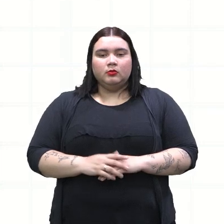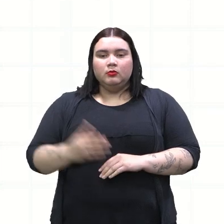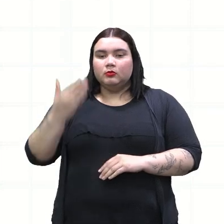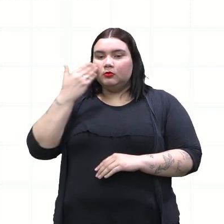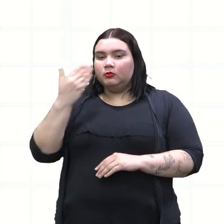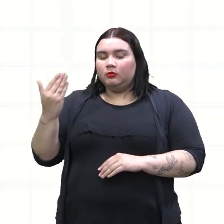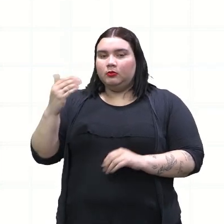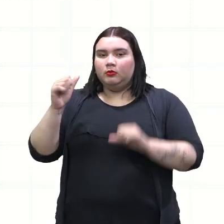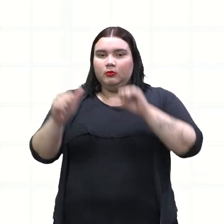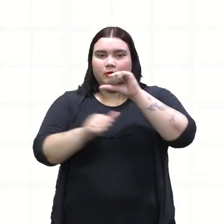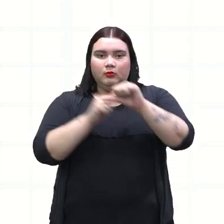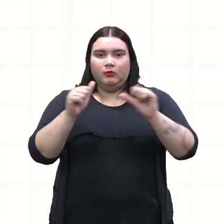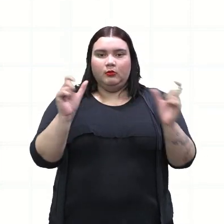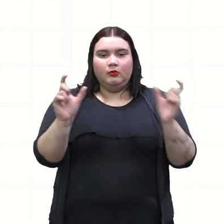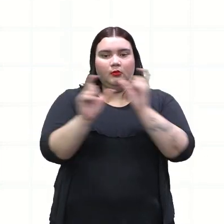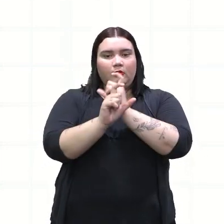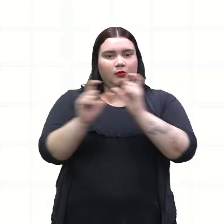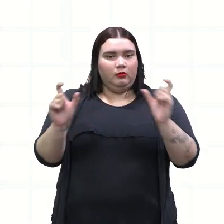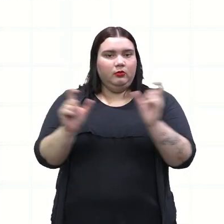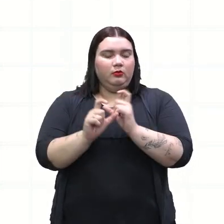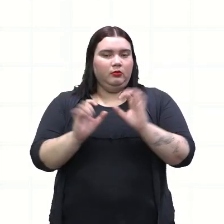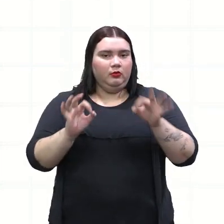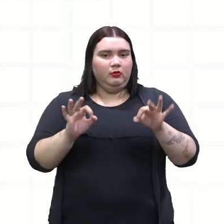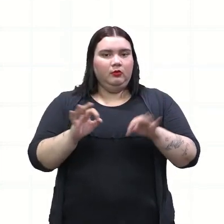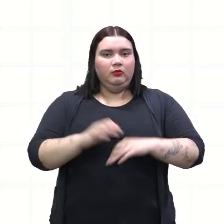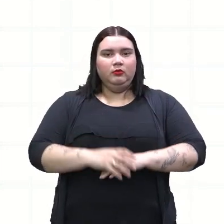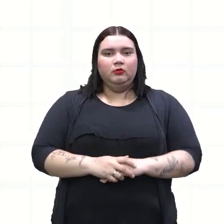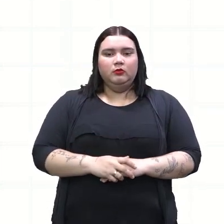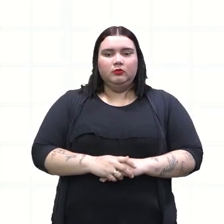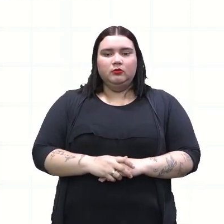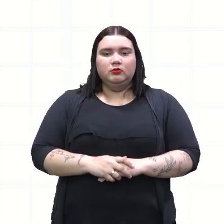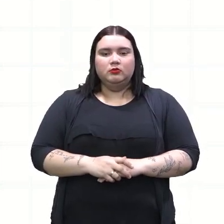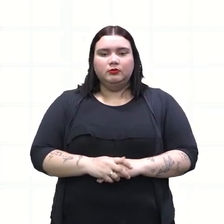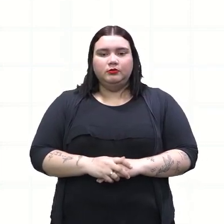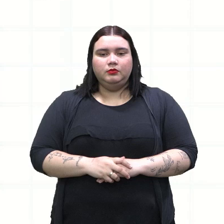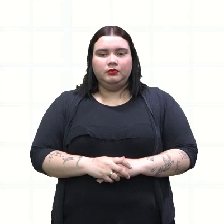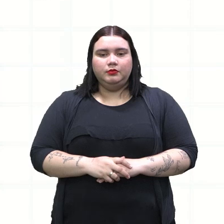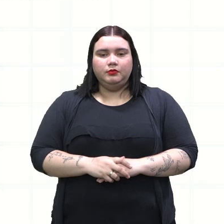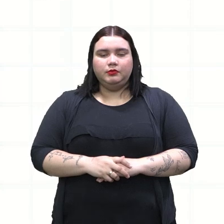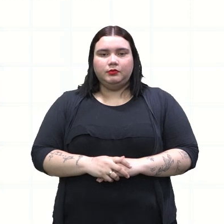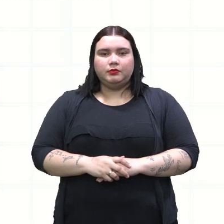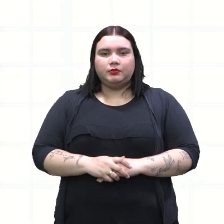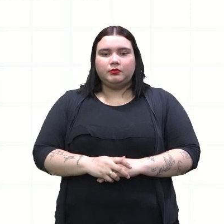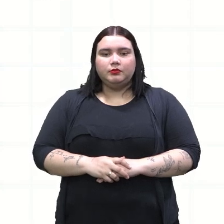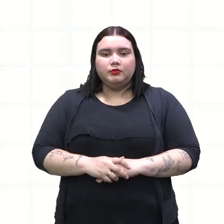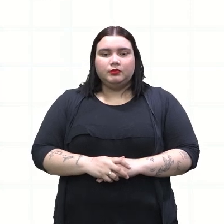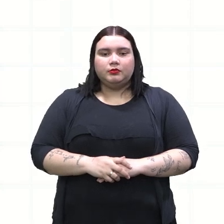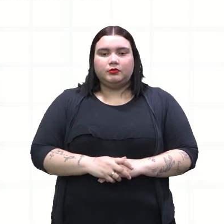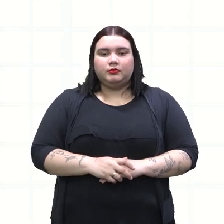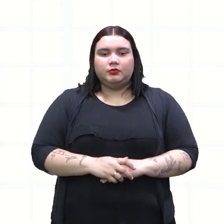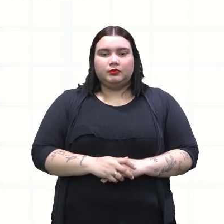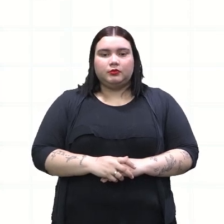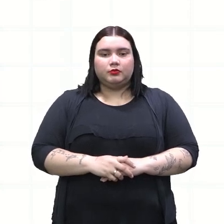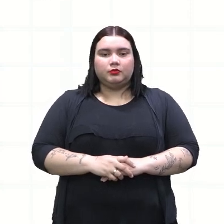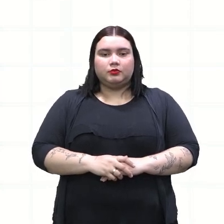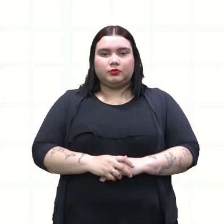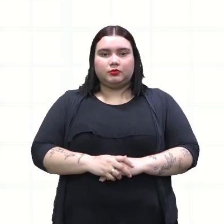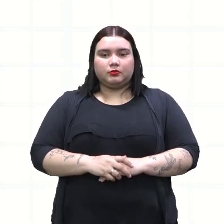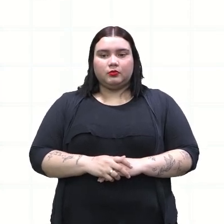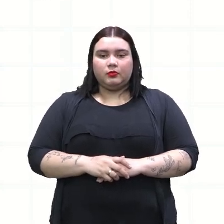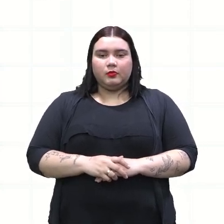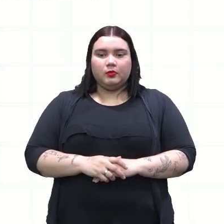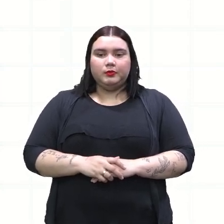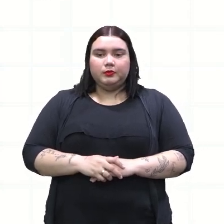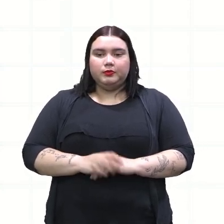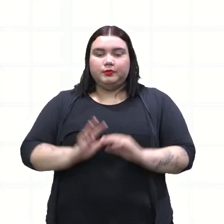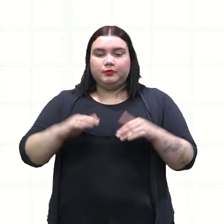vou só apagar aqui para a gente organizar a nossa frase. Vamos lá. Então, para a